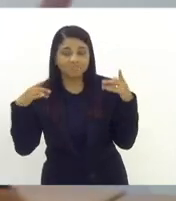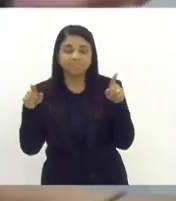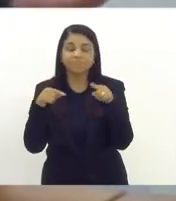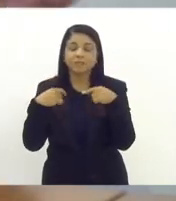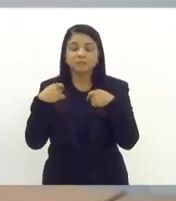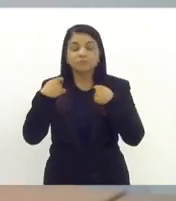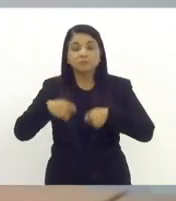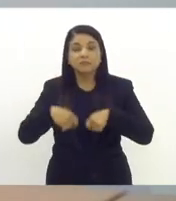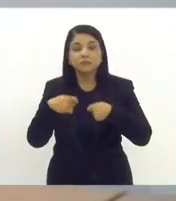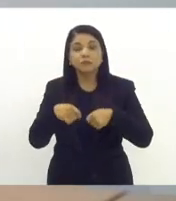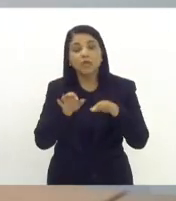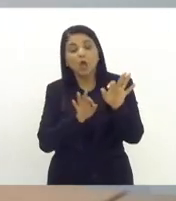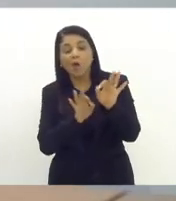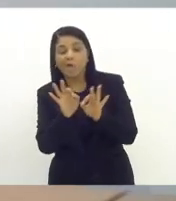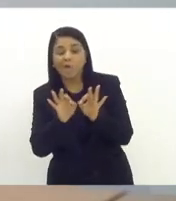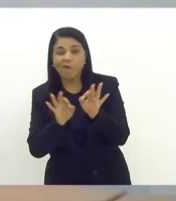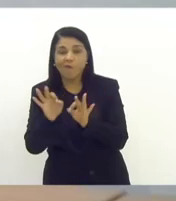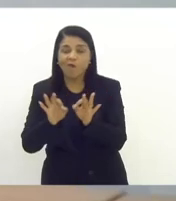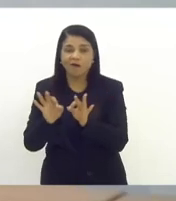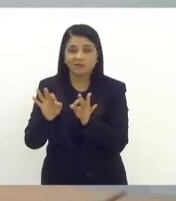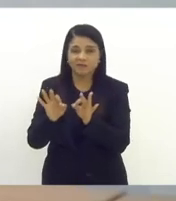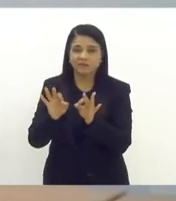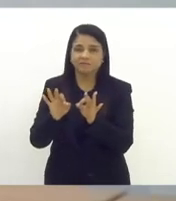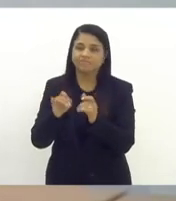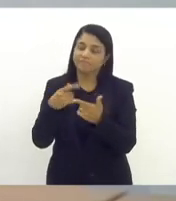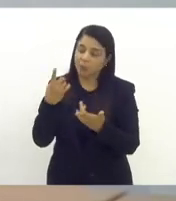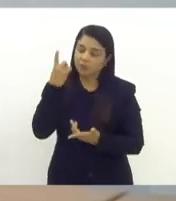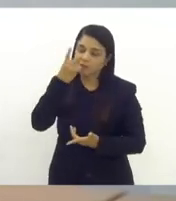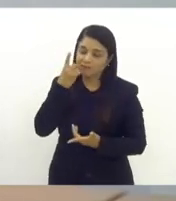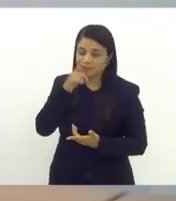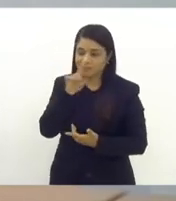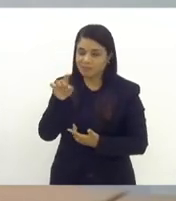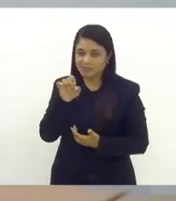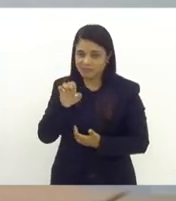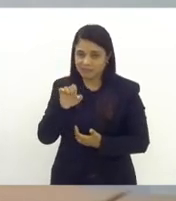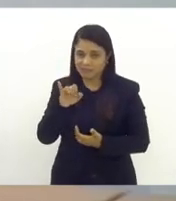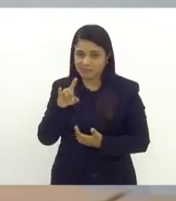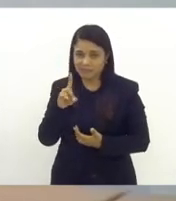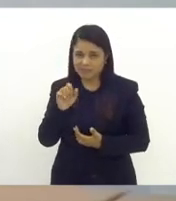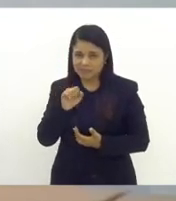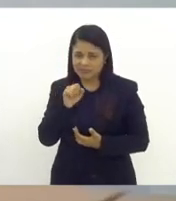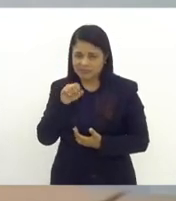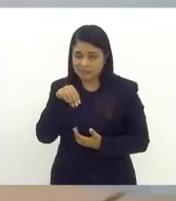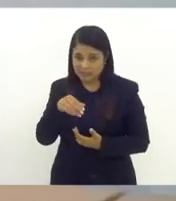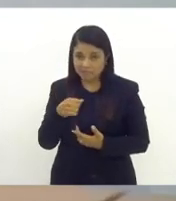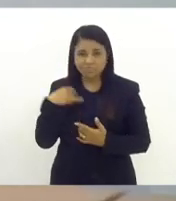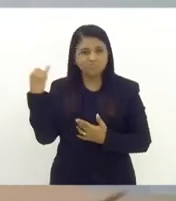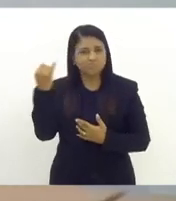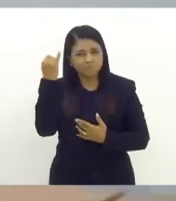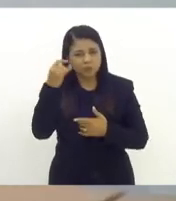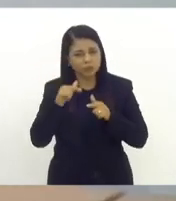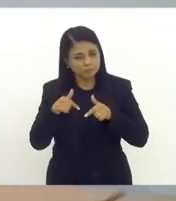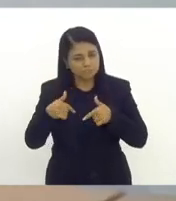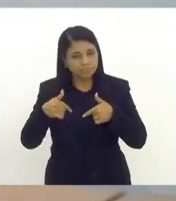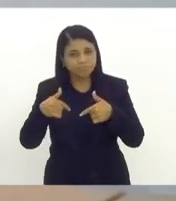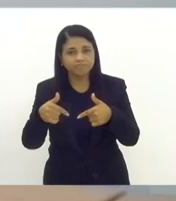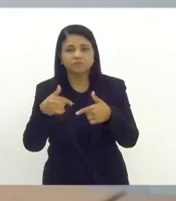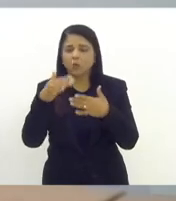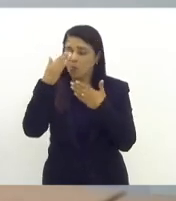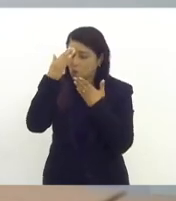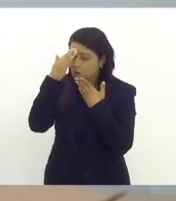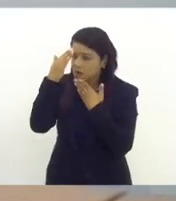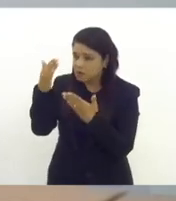ordenadas e dessa formas Então acho que é de fundamental importância se iniciativa sua eu agradeço né